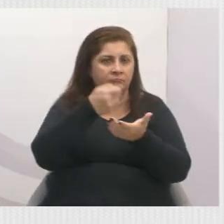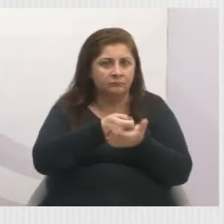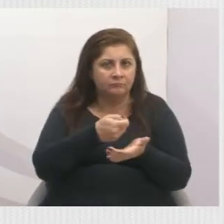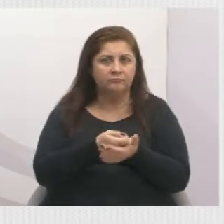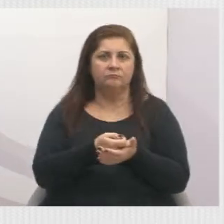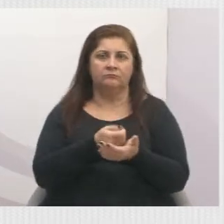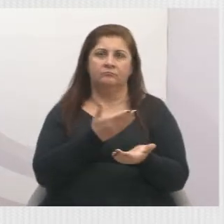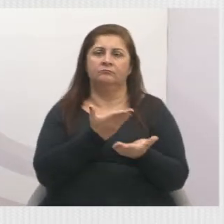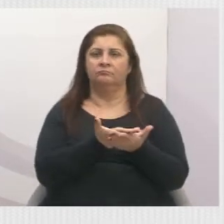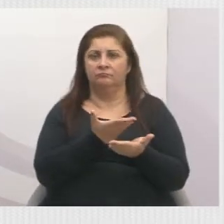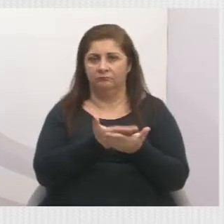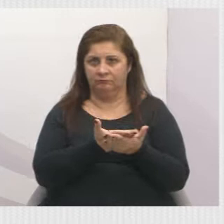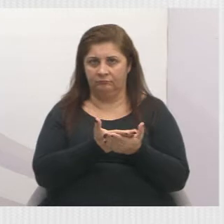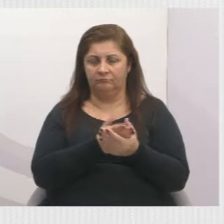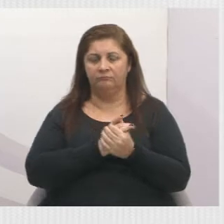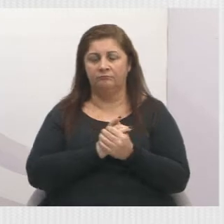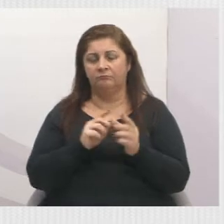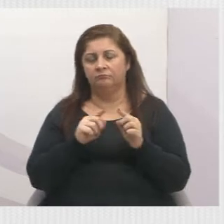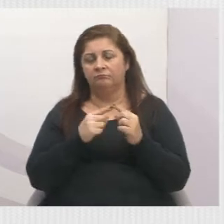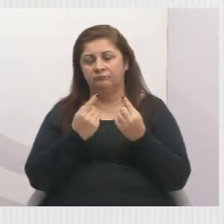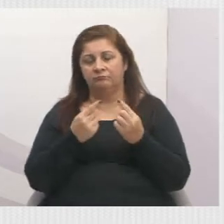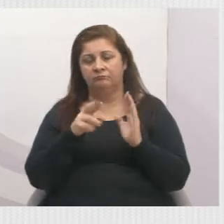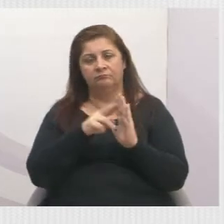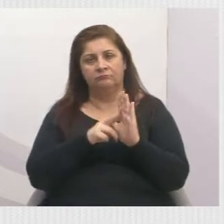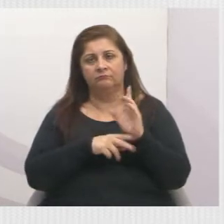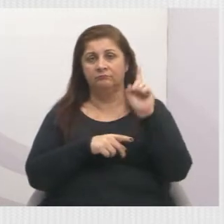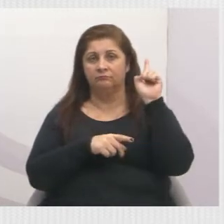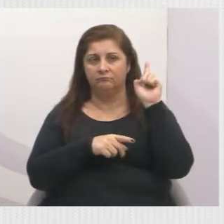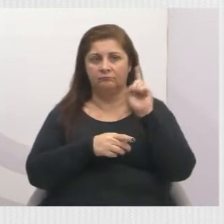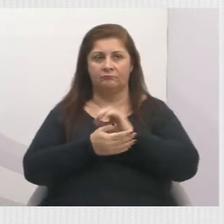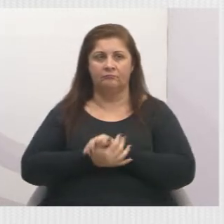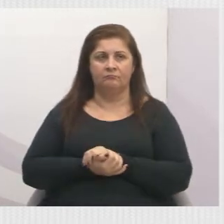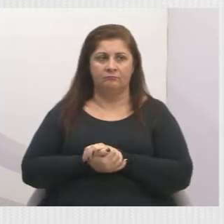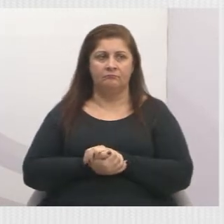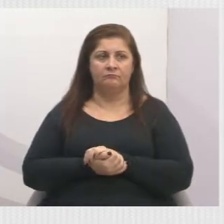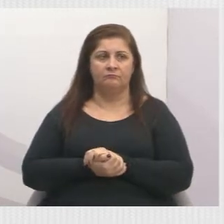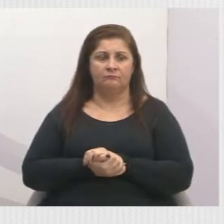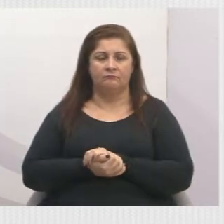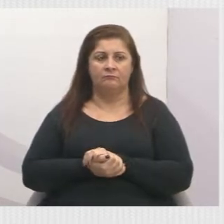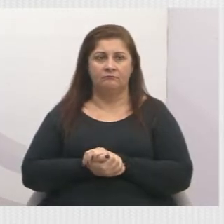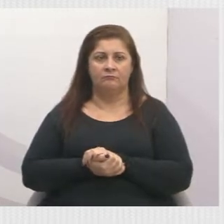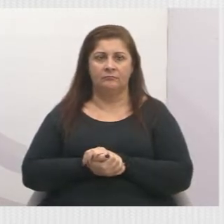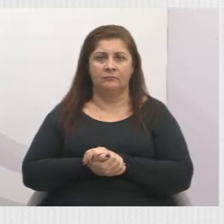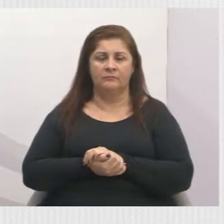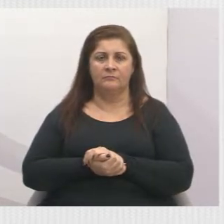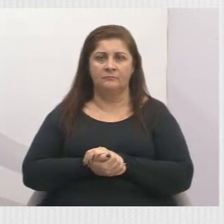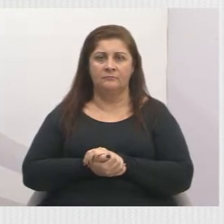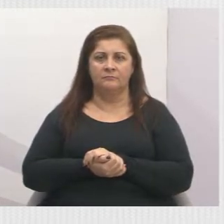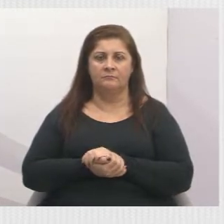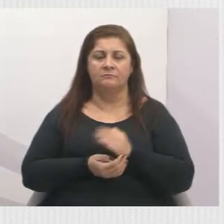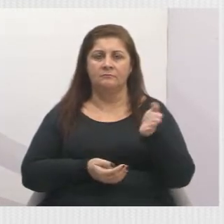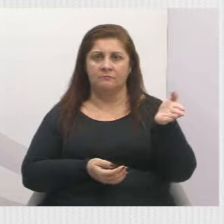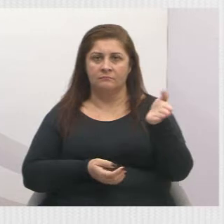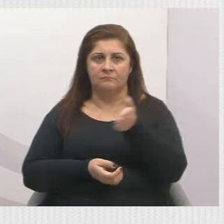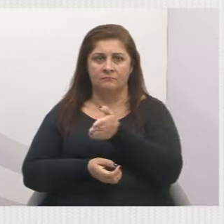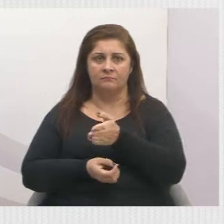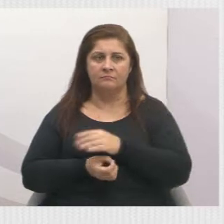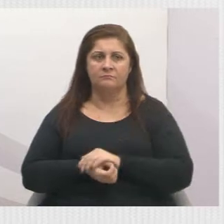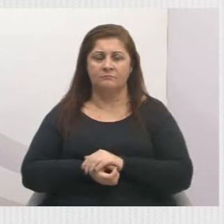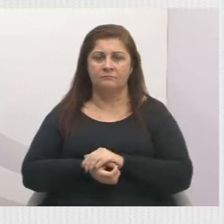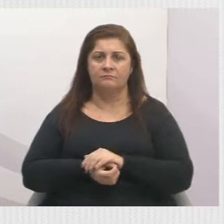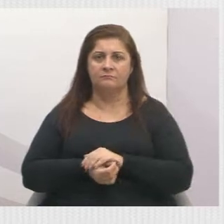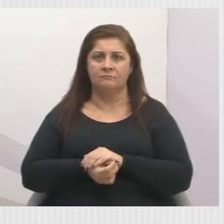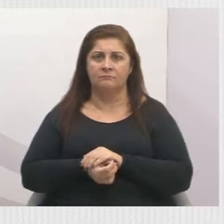faculdade. Mas as regras são essas hoje em vigor. Tem mais uma, me parece? Isso. Uma